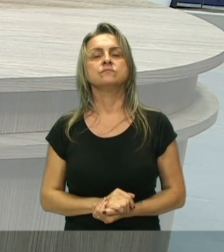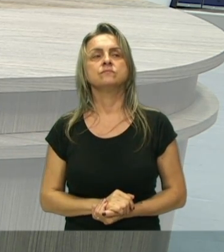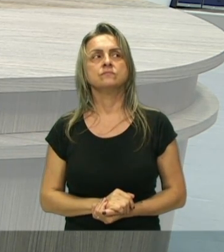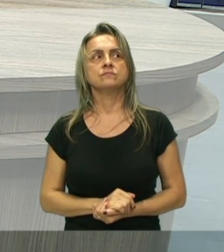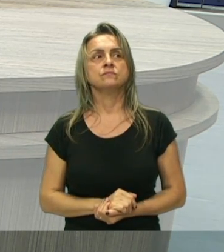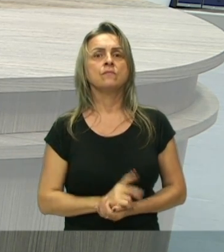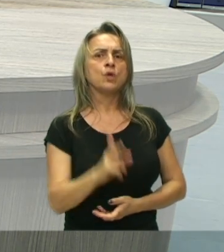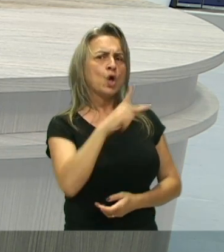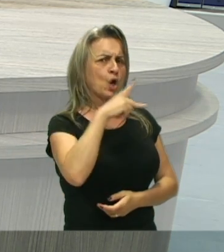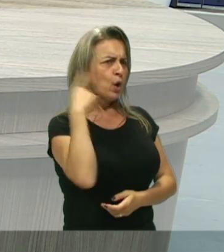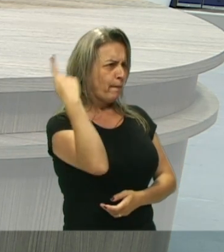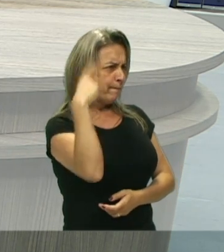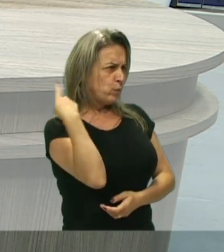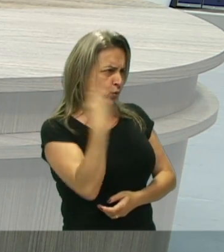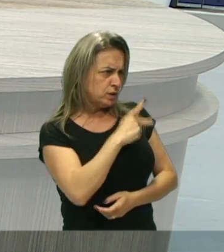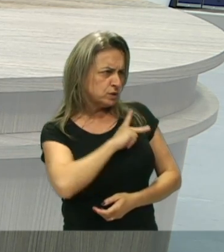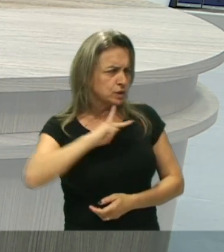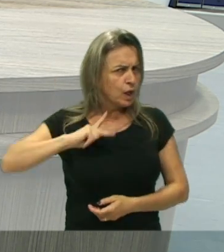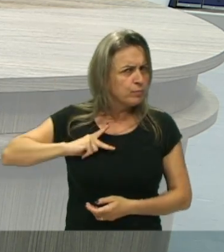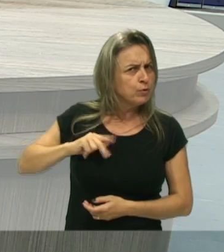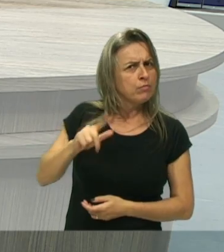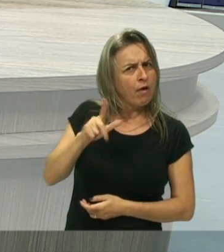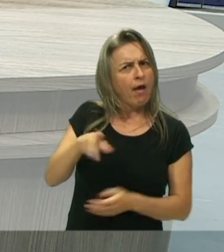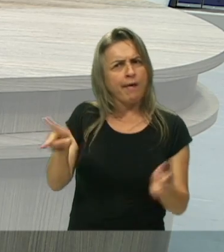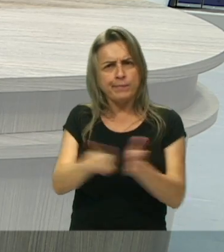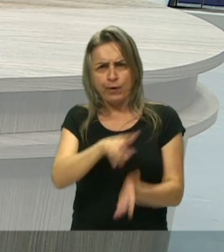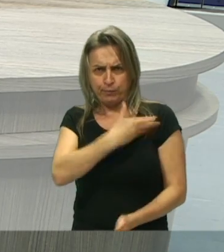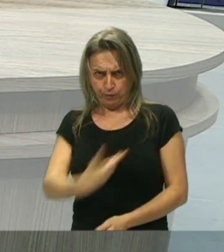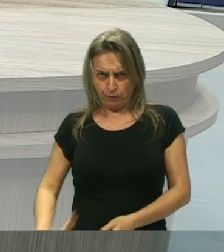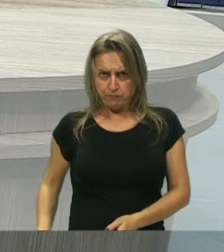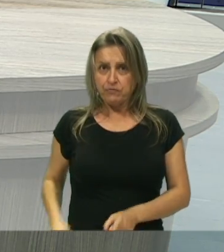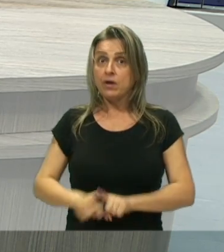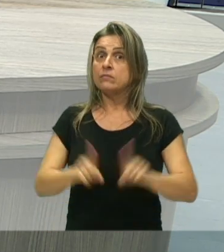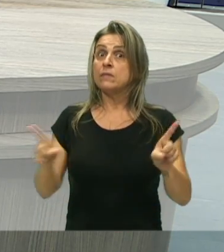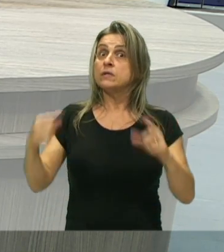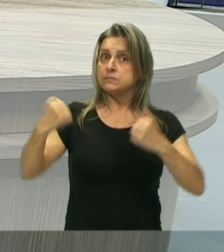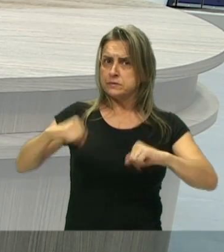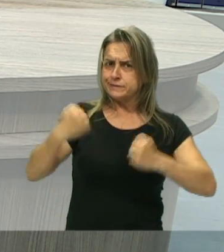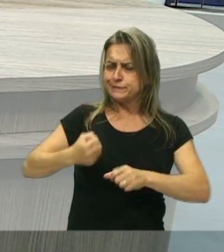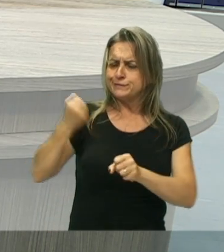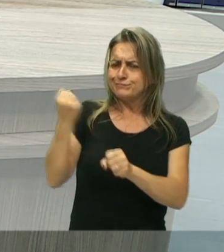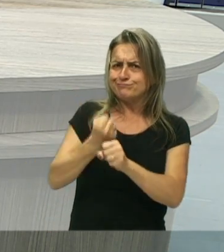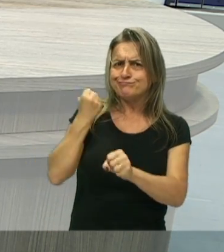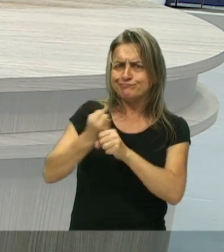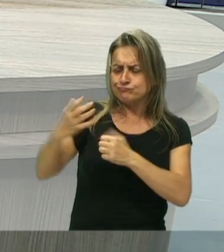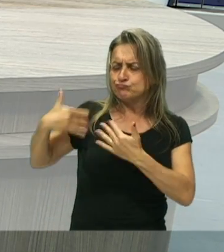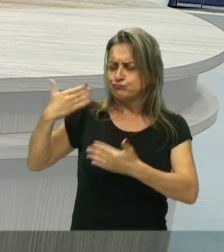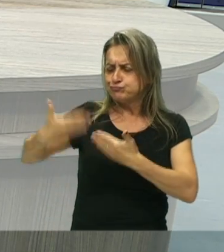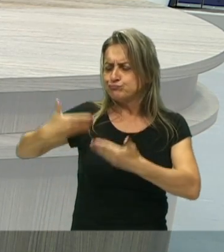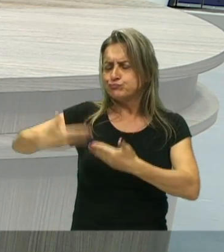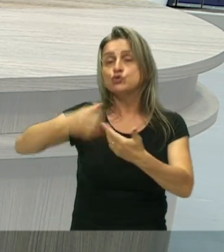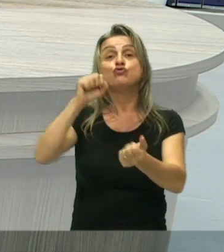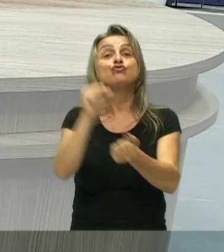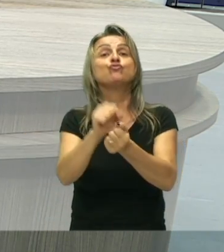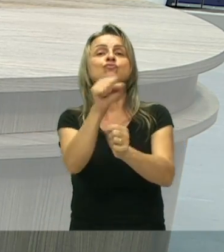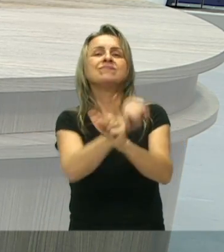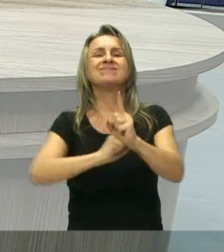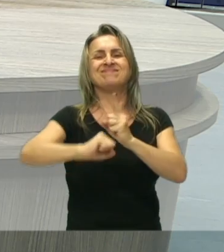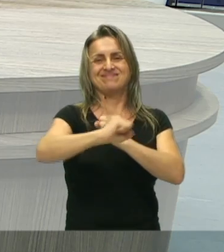um eixo de governo, porém tem que ser construído junto à comunidade, que é o que vocês estão pretendendo também agora com as pré-conferências